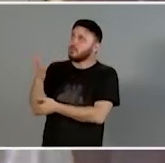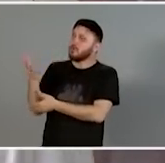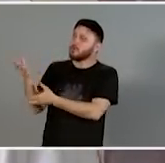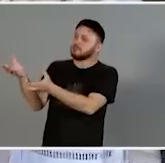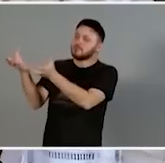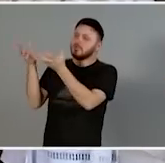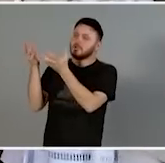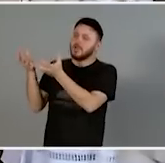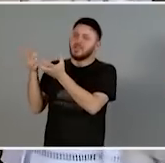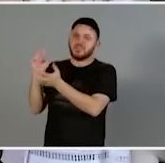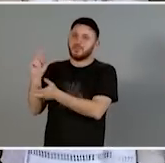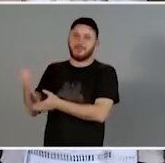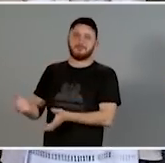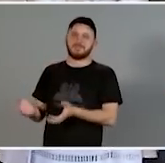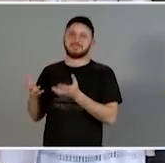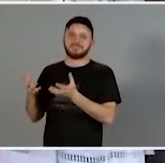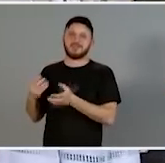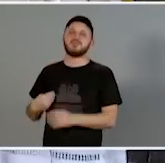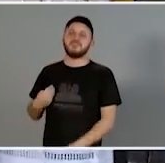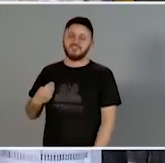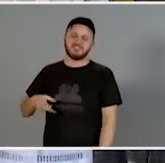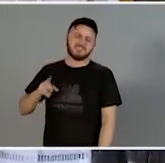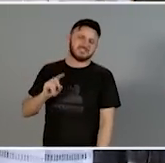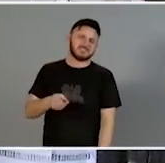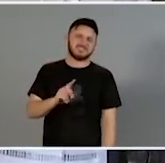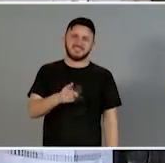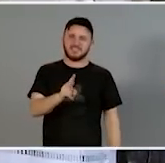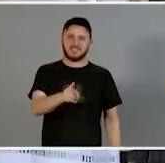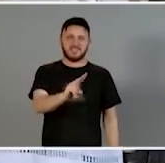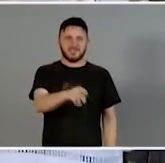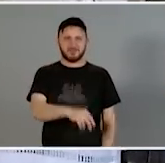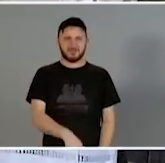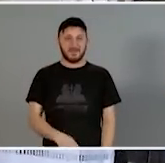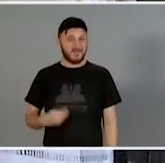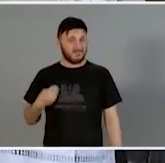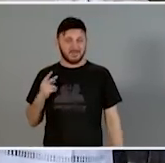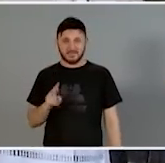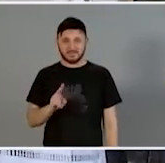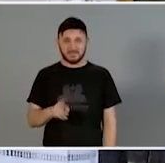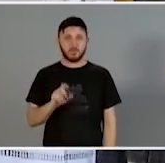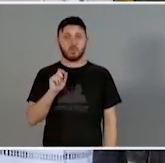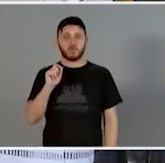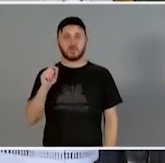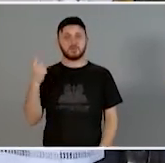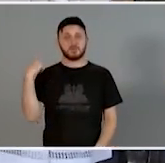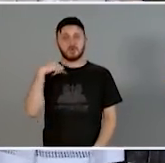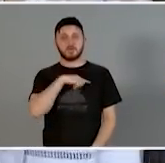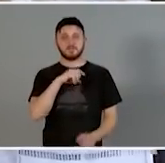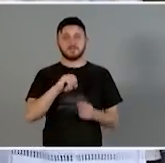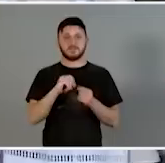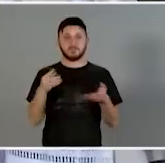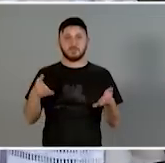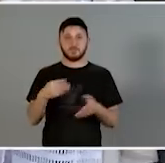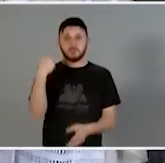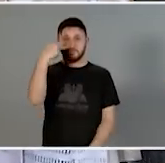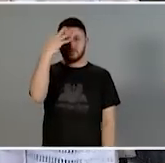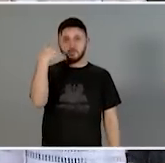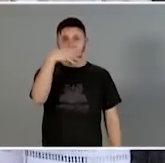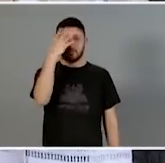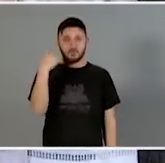aí sim eu posso carregar a vida toda, eu posso levar a vida toda. Foi o que nós fizemos aqui essas 24 horas, eu